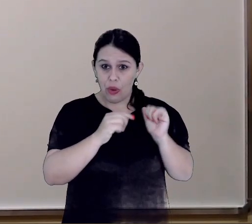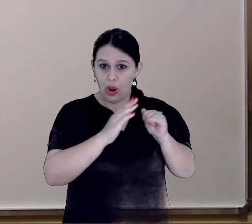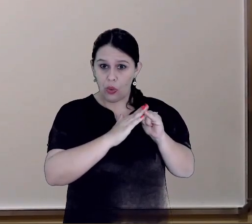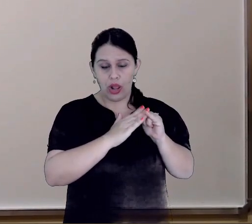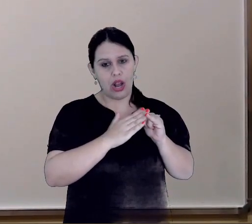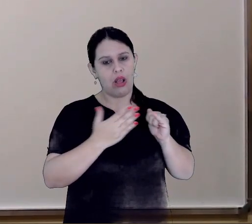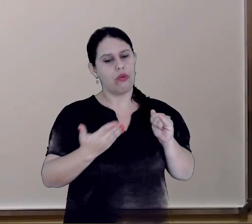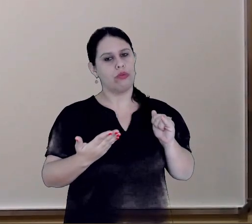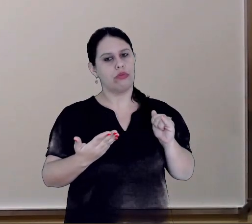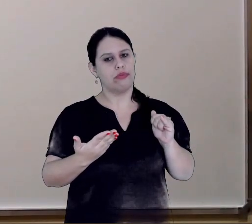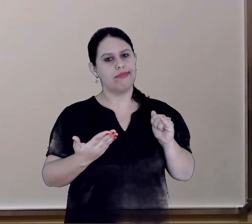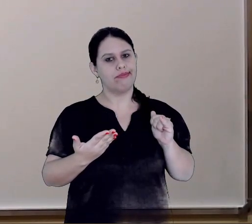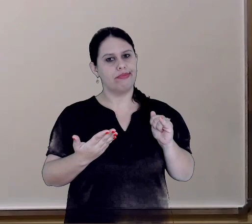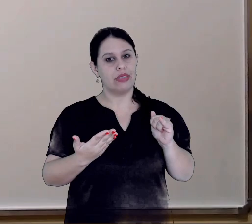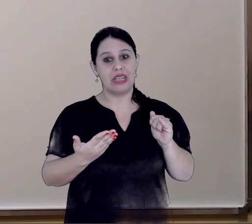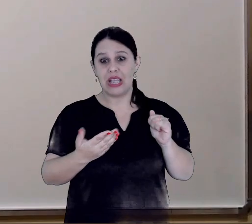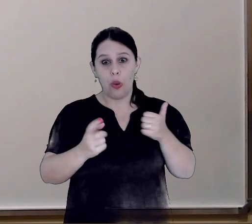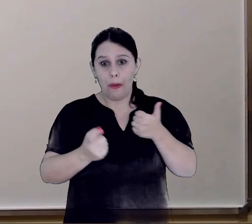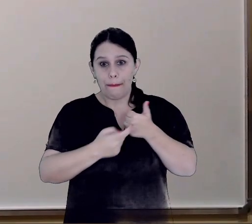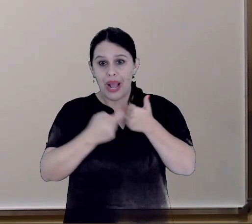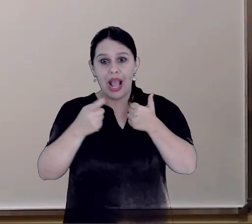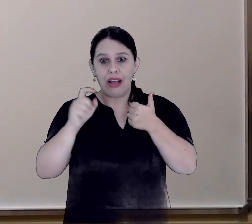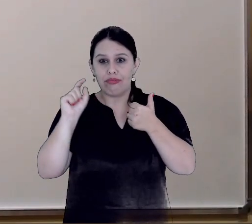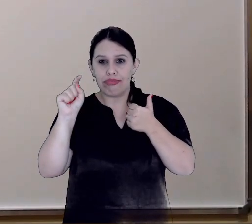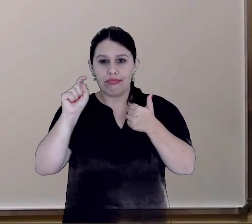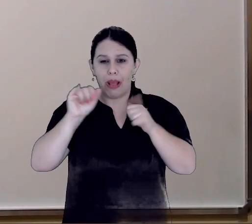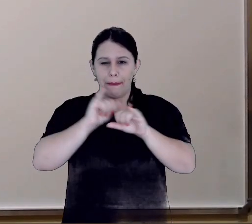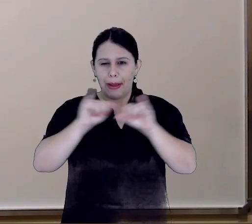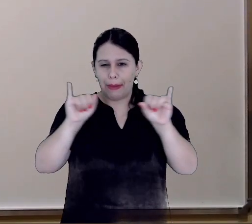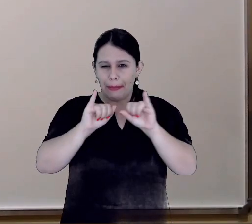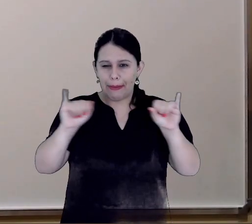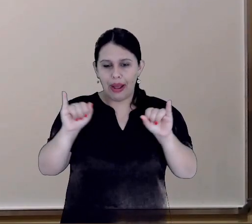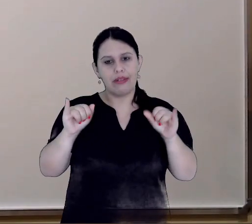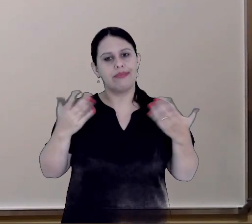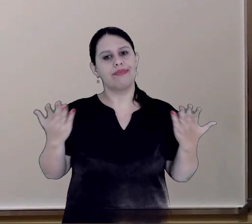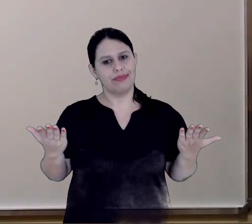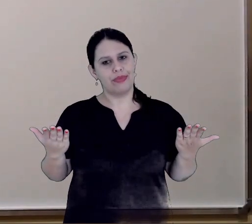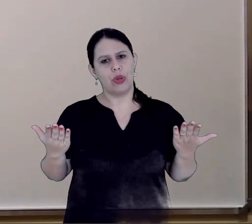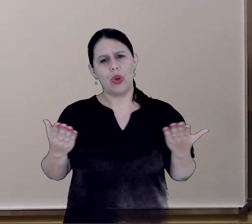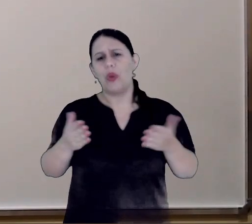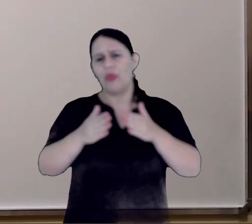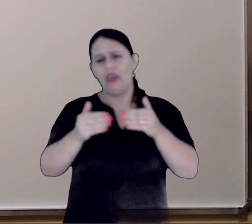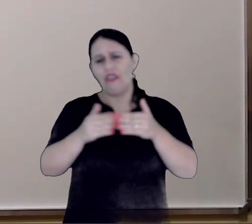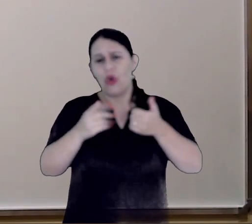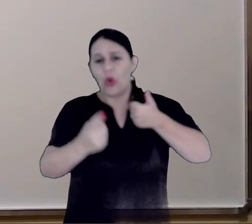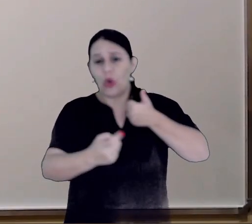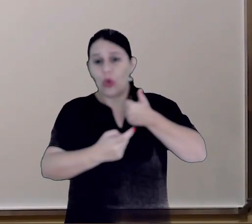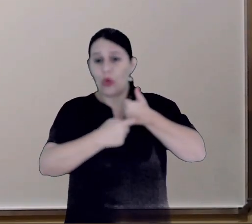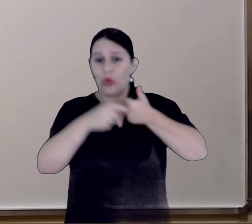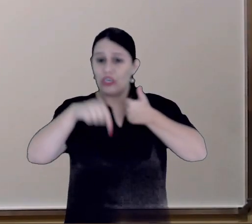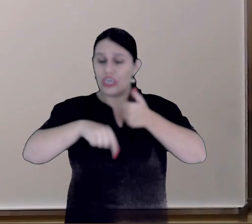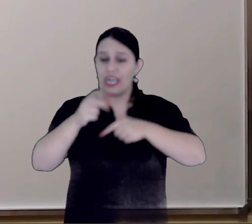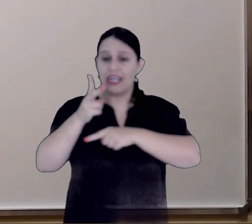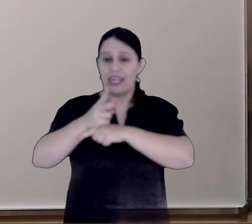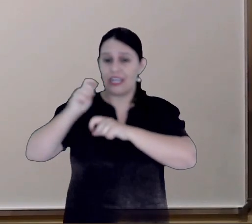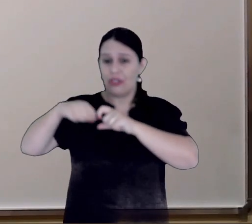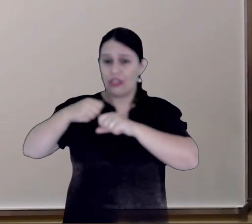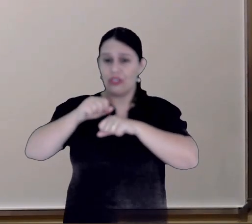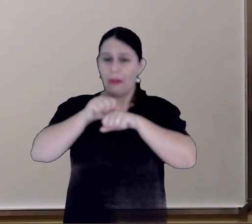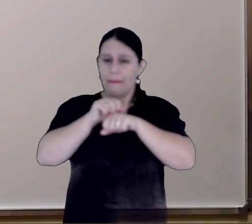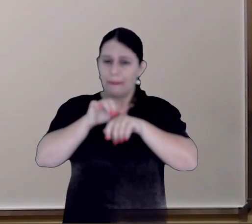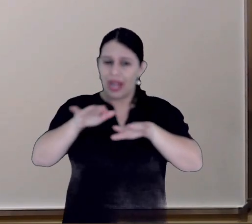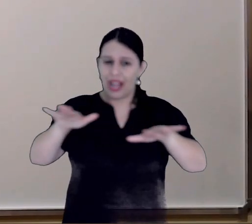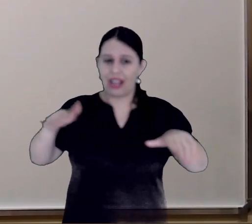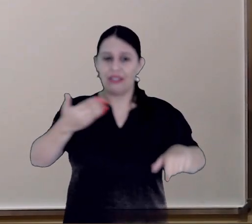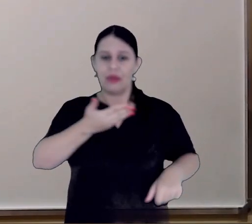inscreveu No canal Ainda não ativou O sininho Pô Então pelo menos Curte Esse vídeo